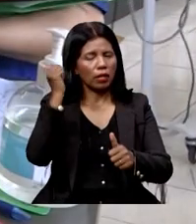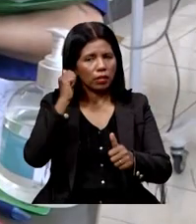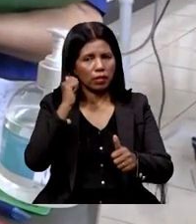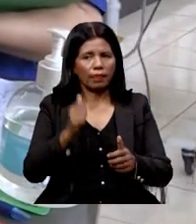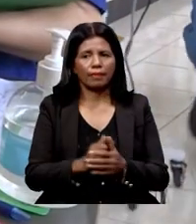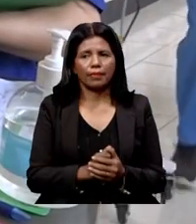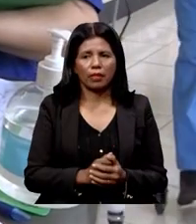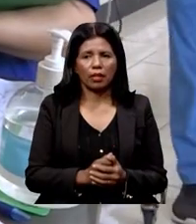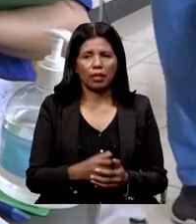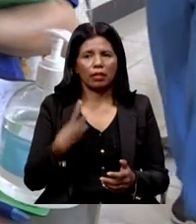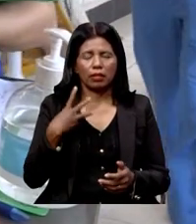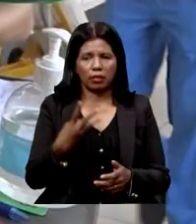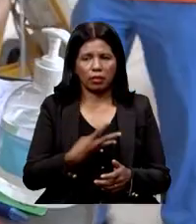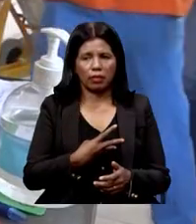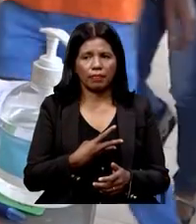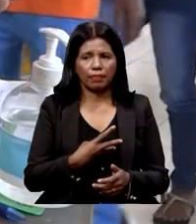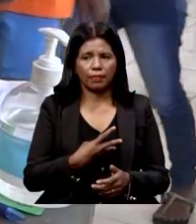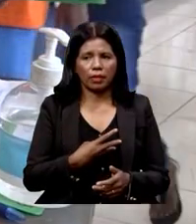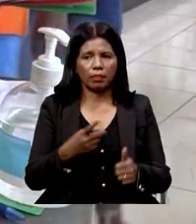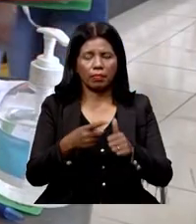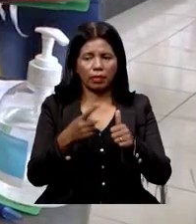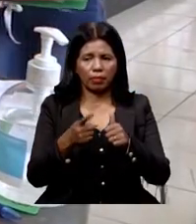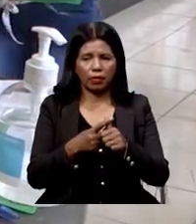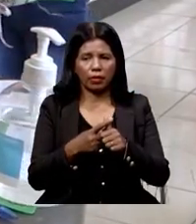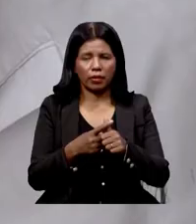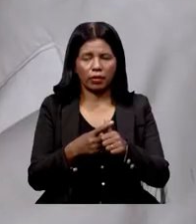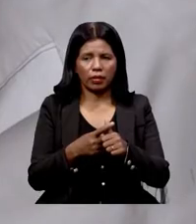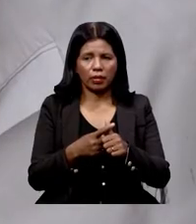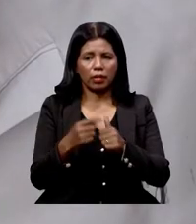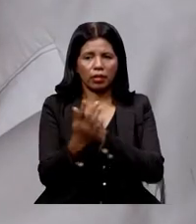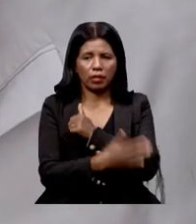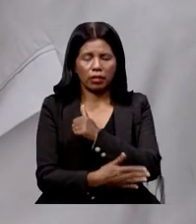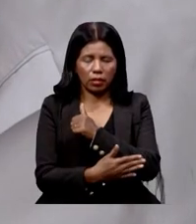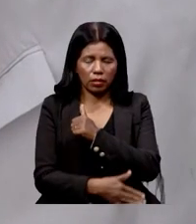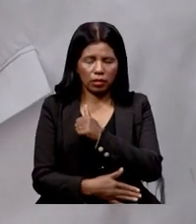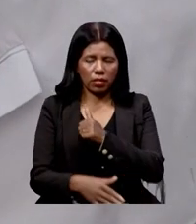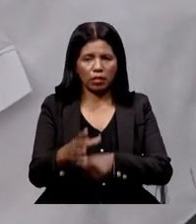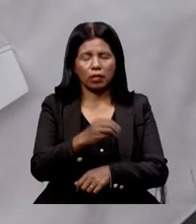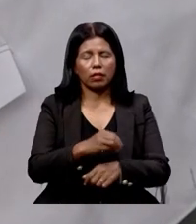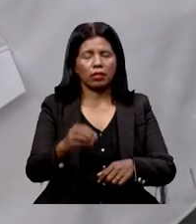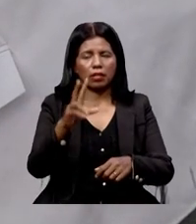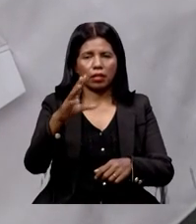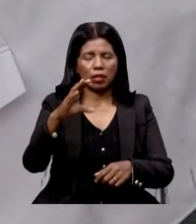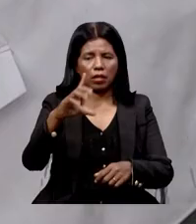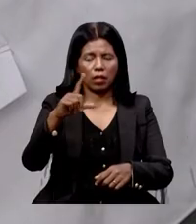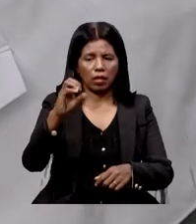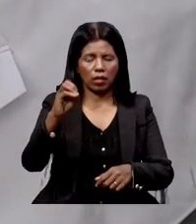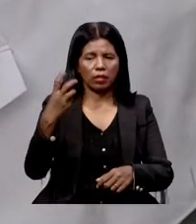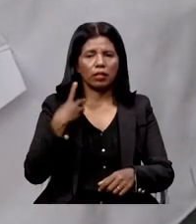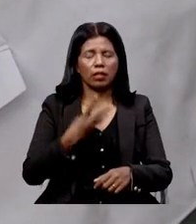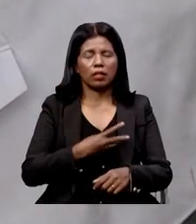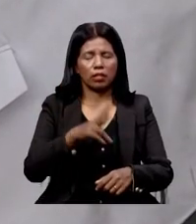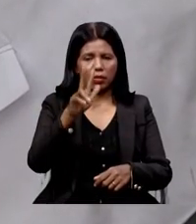Portanto, ita primeiro é o país de Guatemala, e segundo Laos, terceiro ita